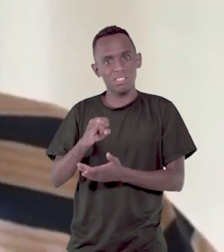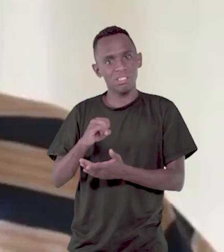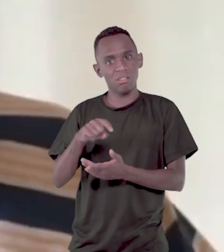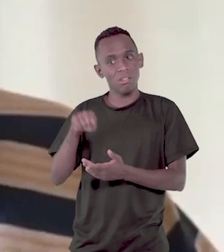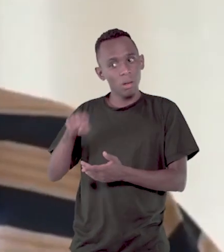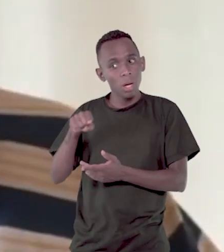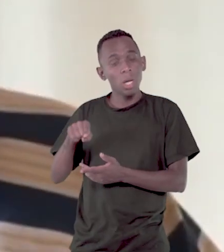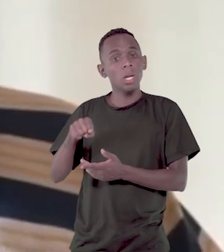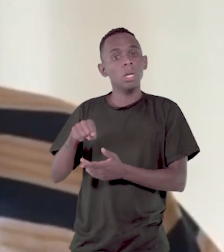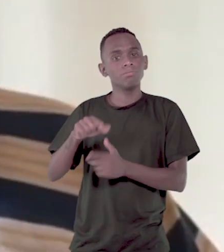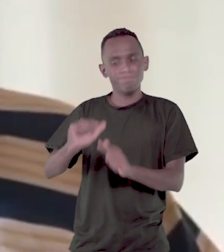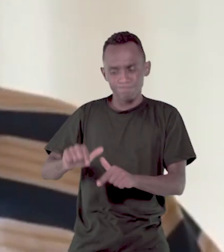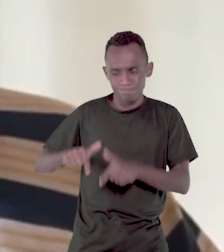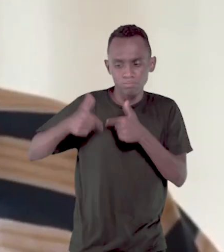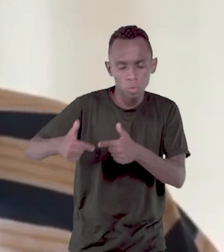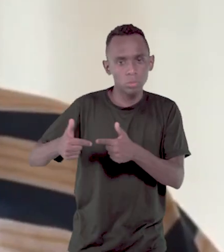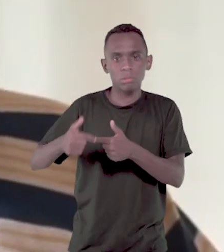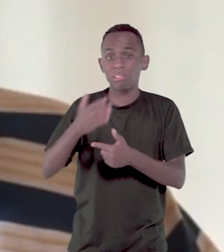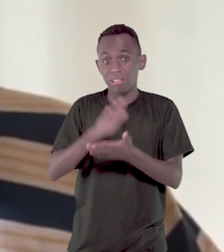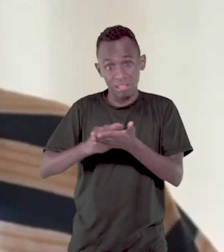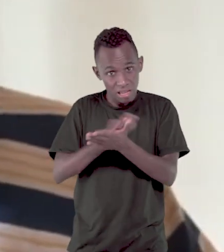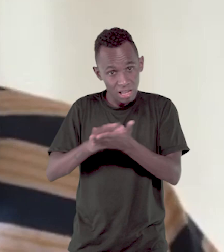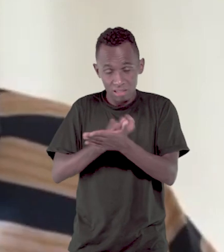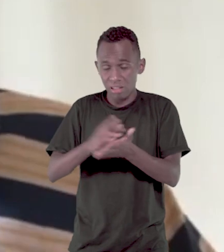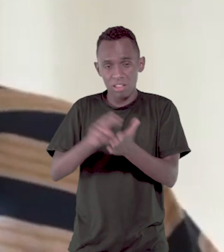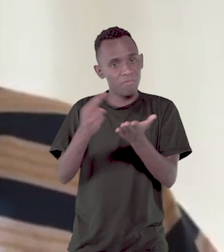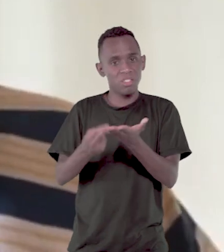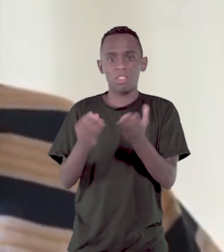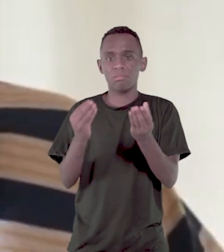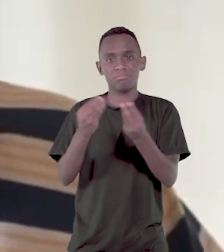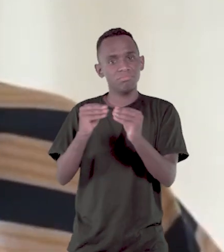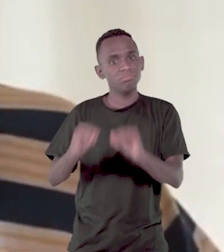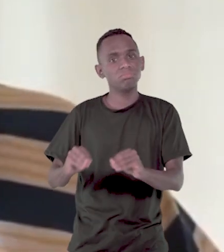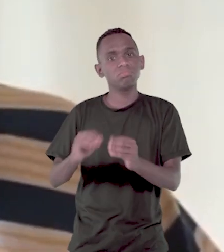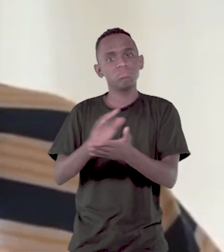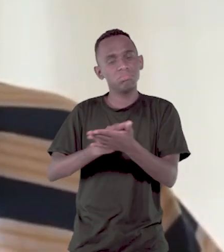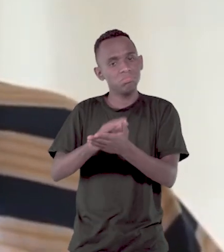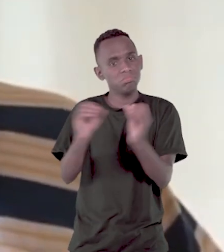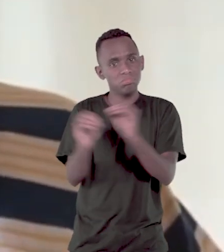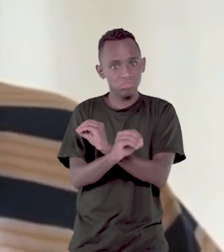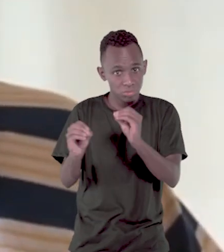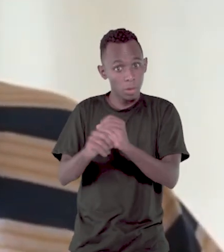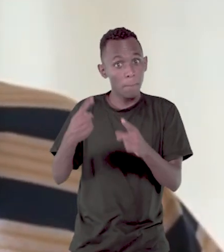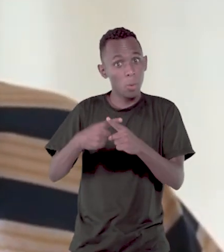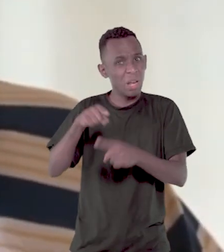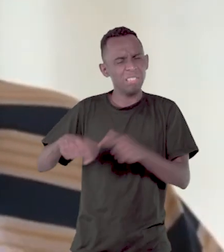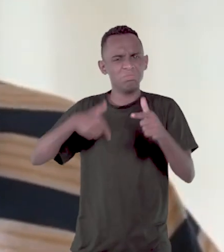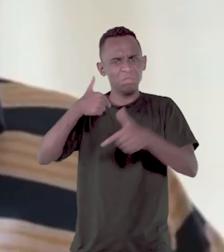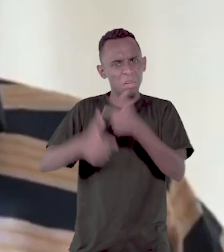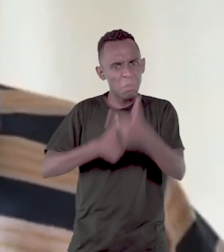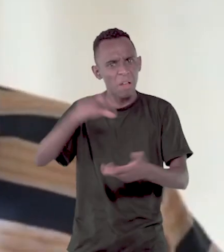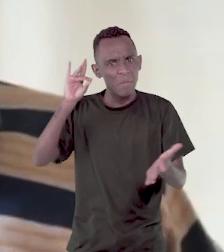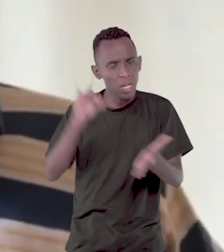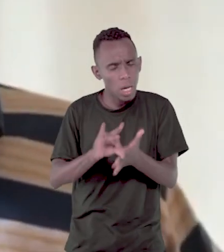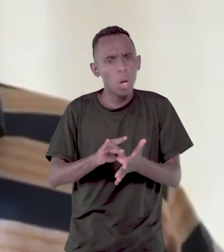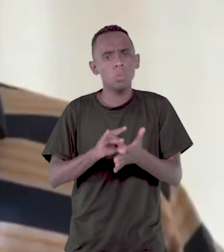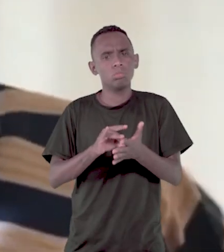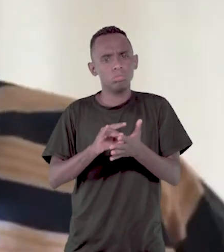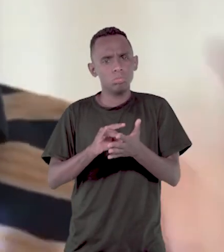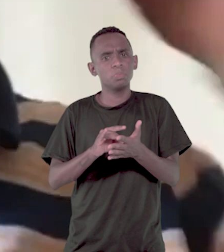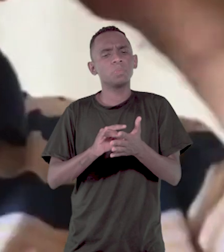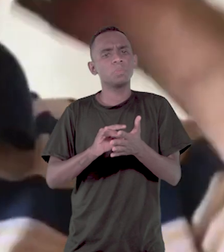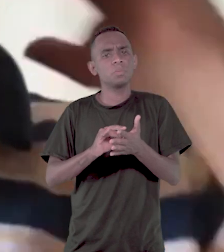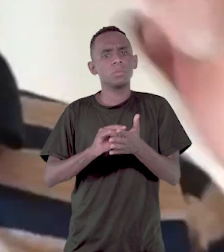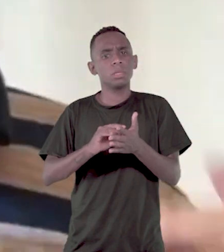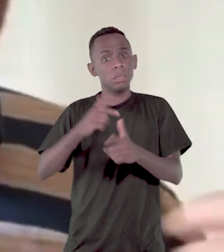Eu acho dificilmente existiria a Revista Verde se não fosse a capacidade de trabalho dele,